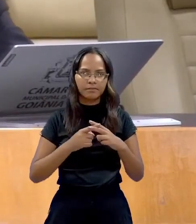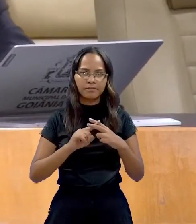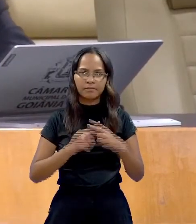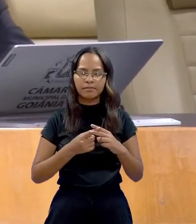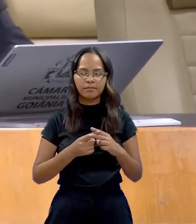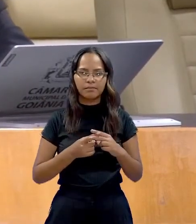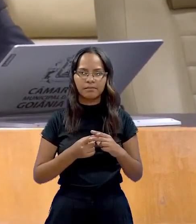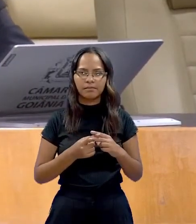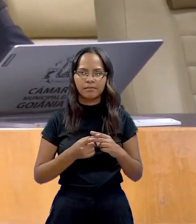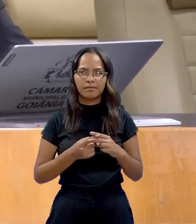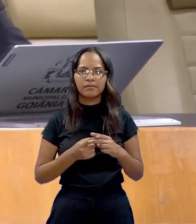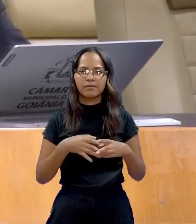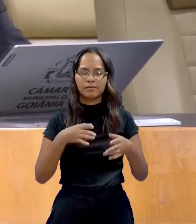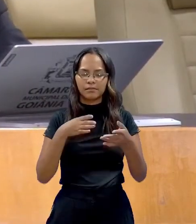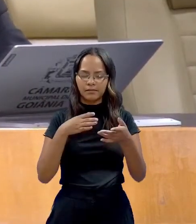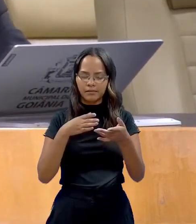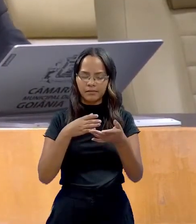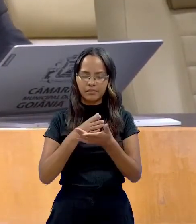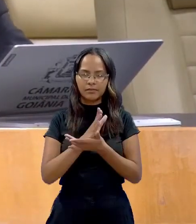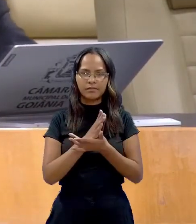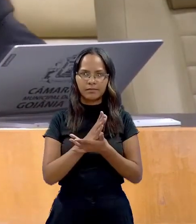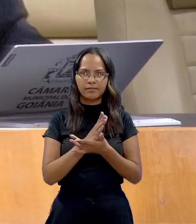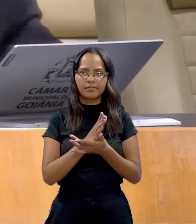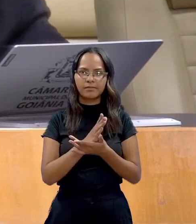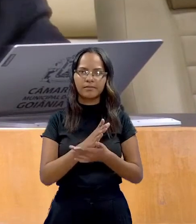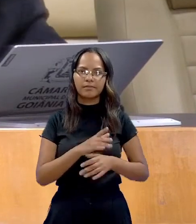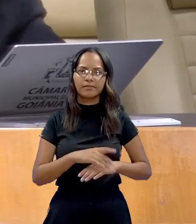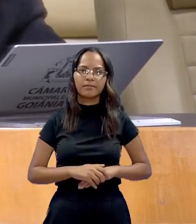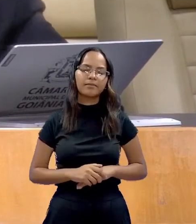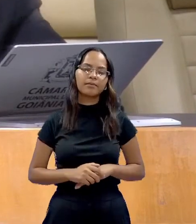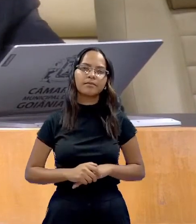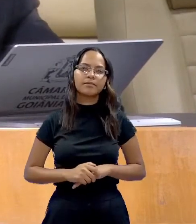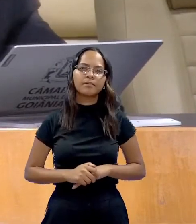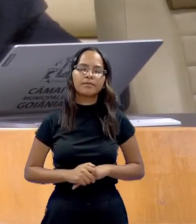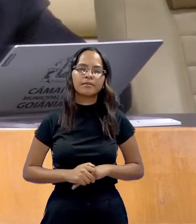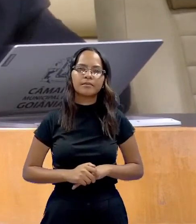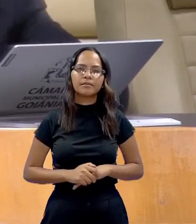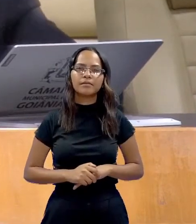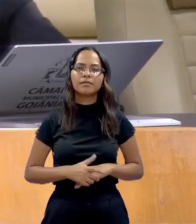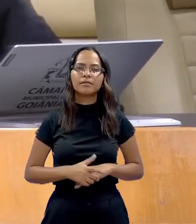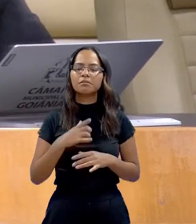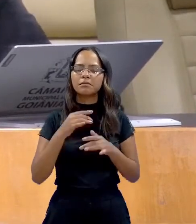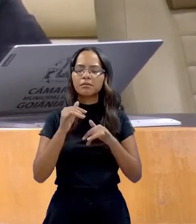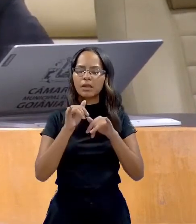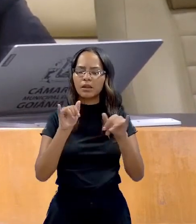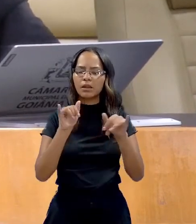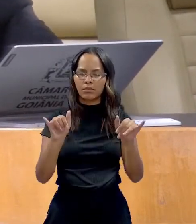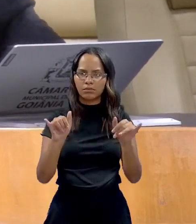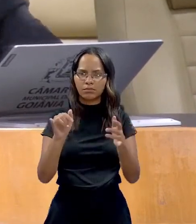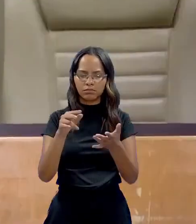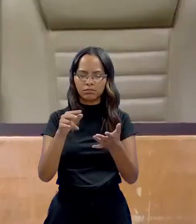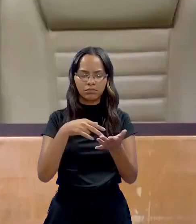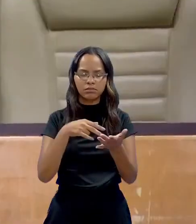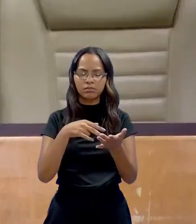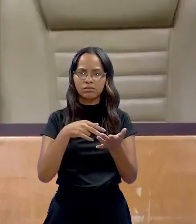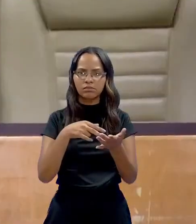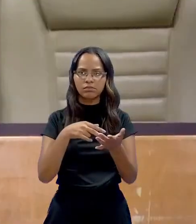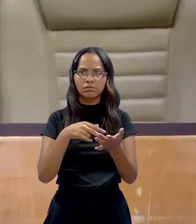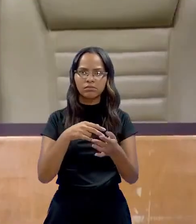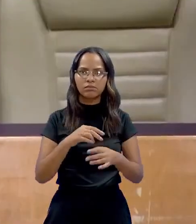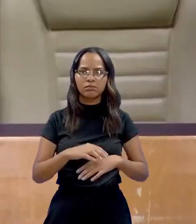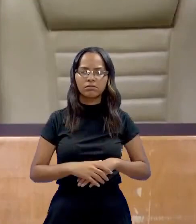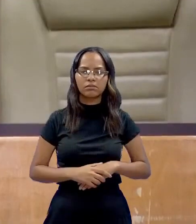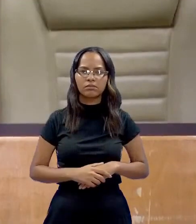impugnação, declaro essa ata aprovada. Tem algum expediente a ser lido, o secretário? Não,